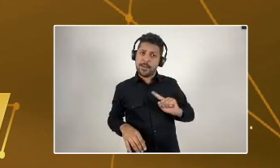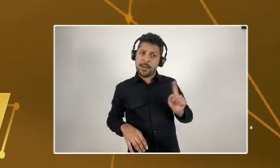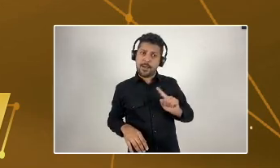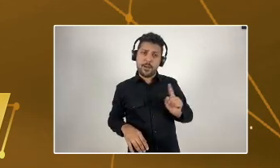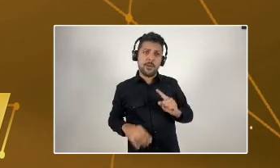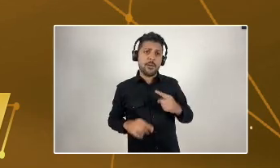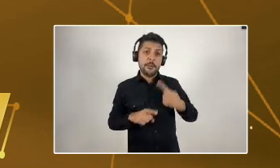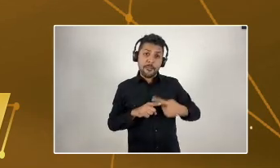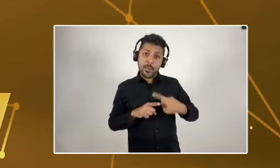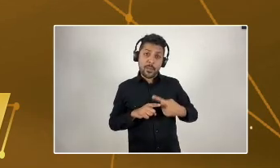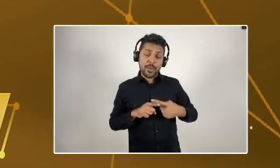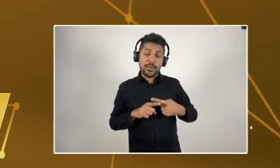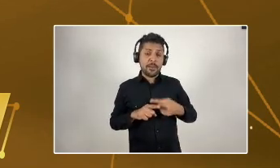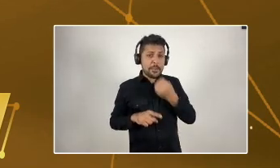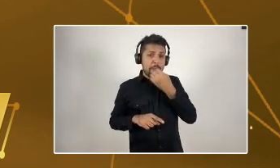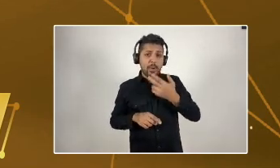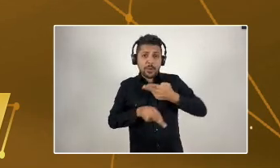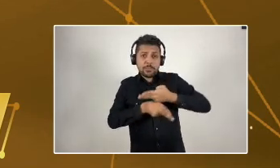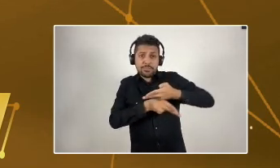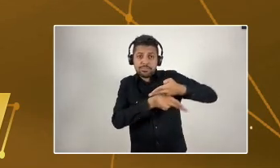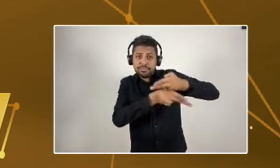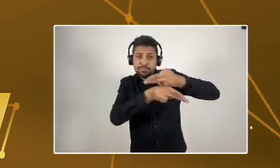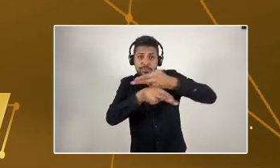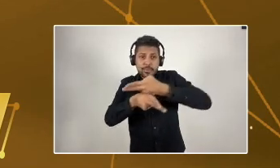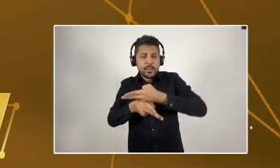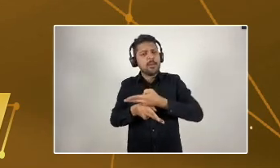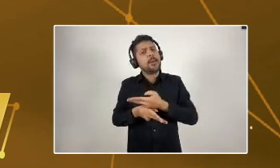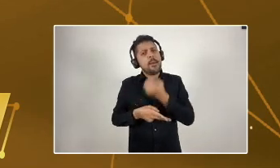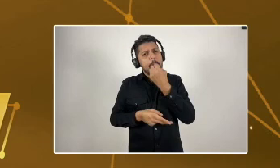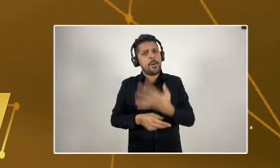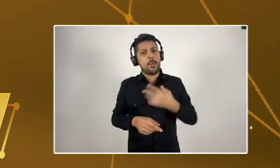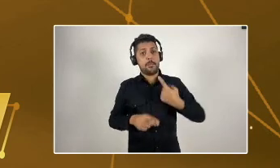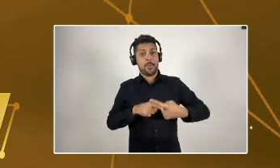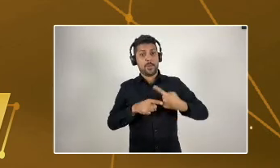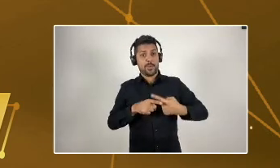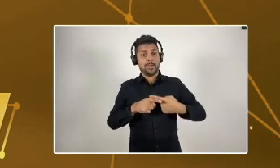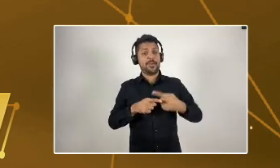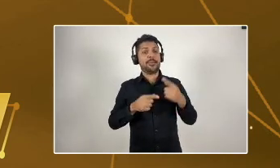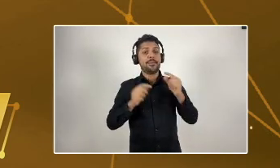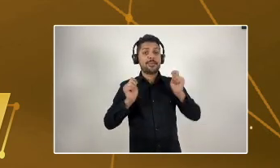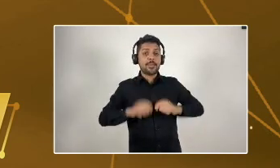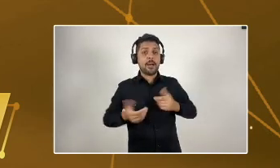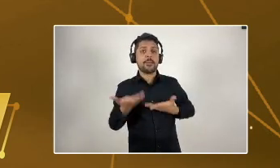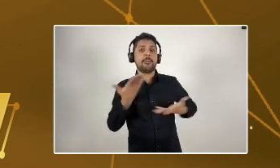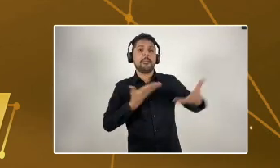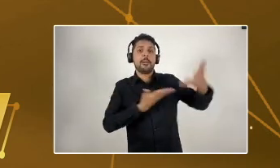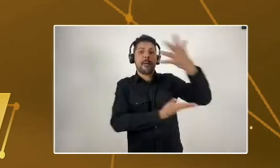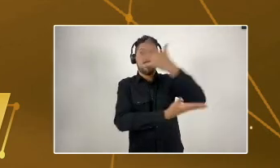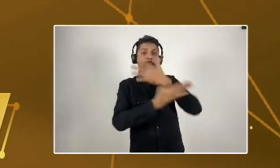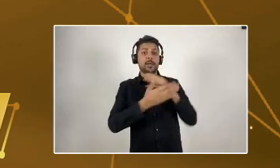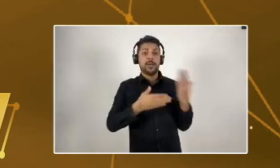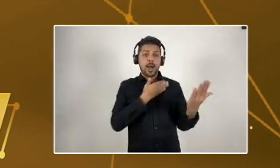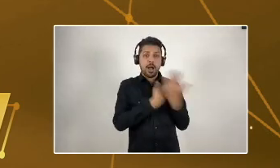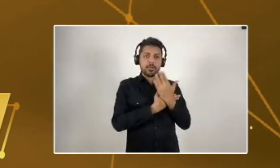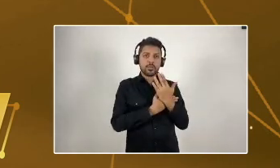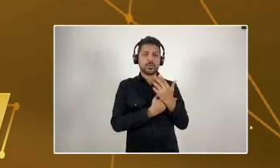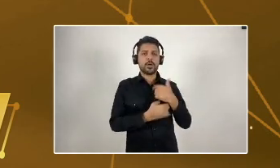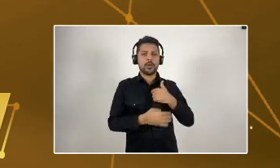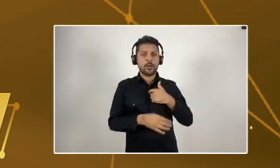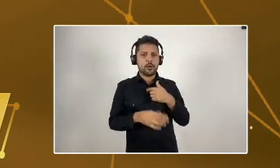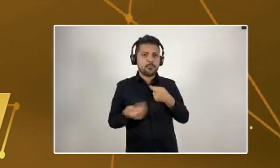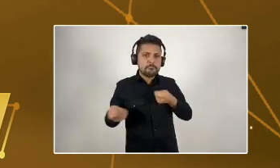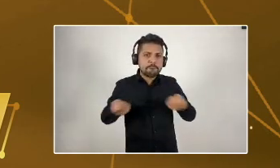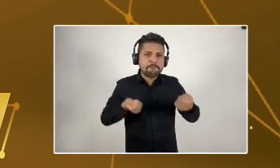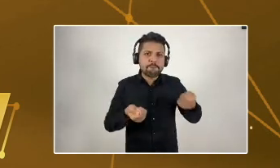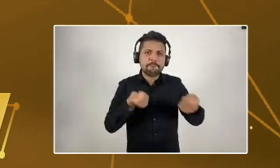de pensar, uma nova forma de se comunicar e, com isso, uma nova forma de gerir. E, com isso, eu vejo